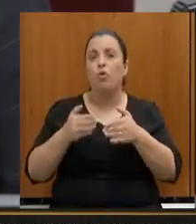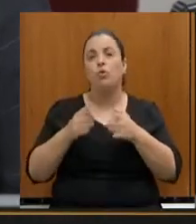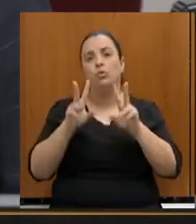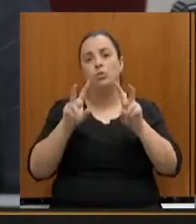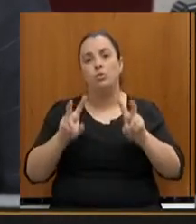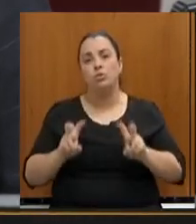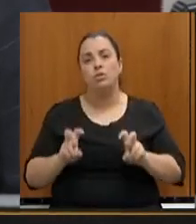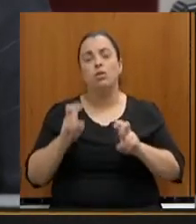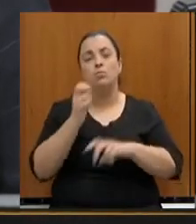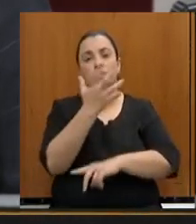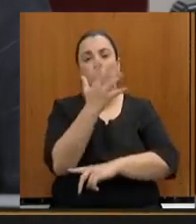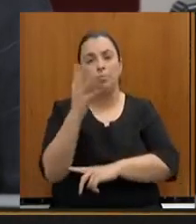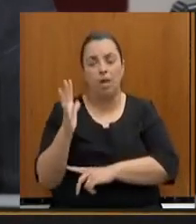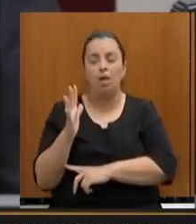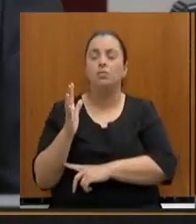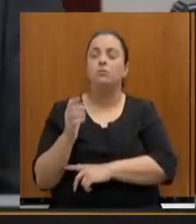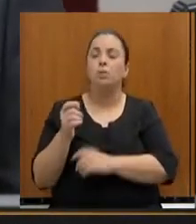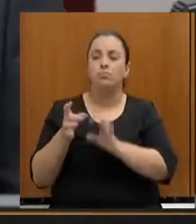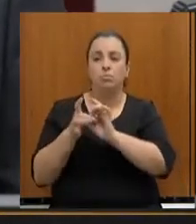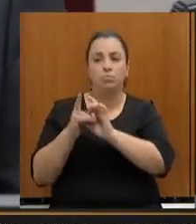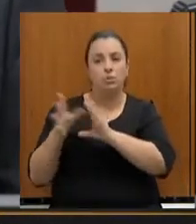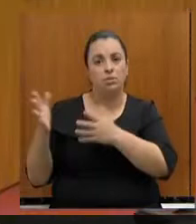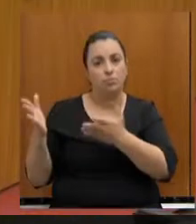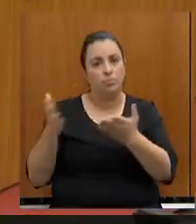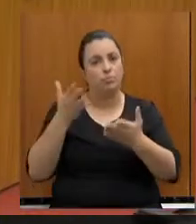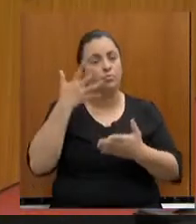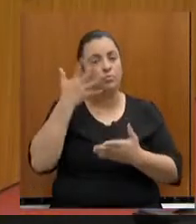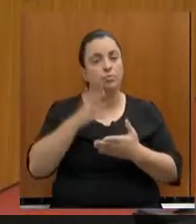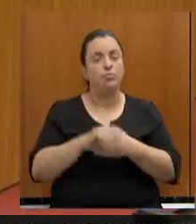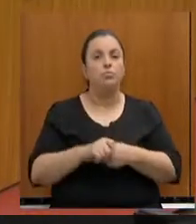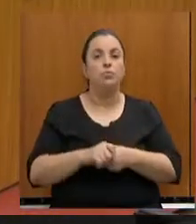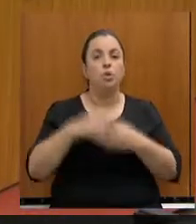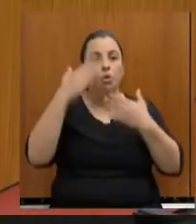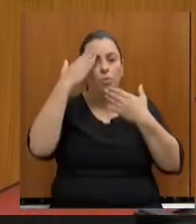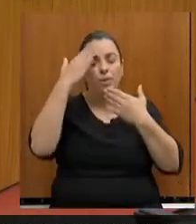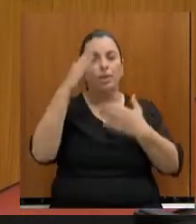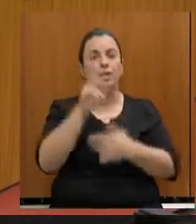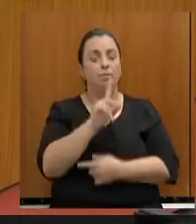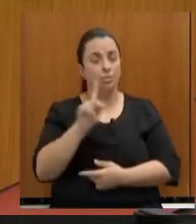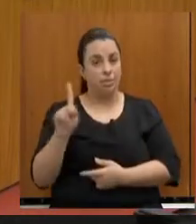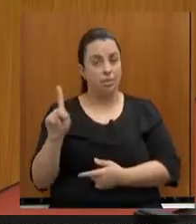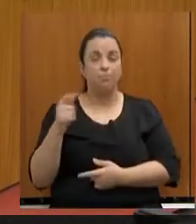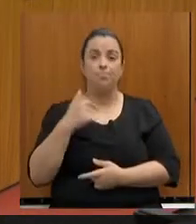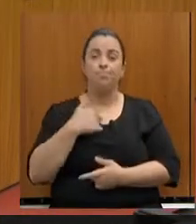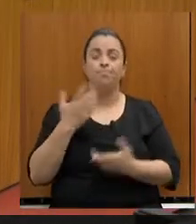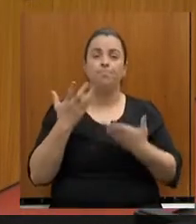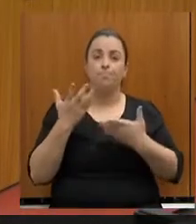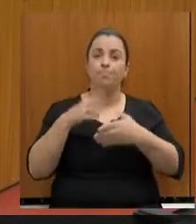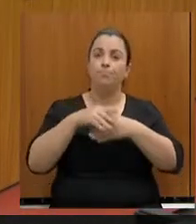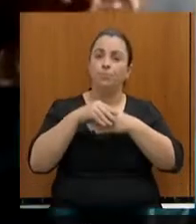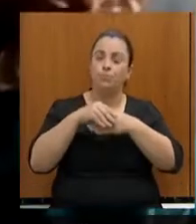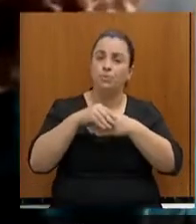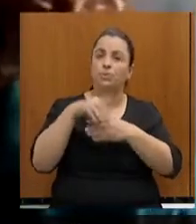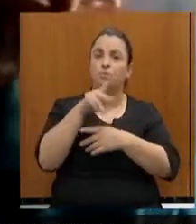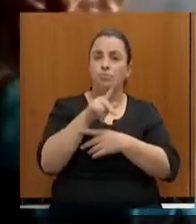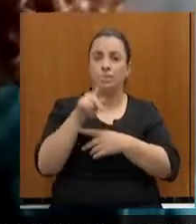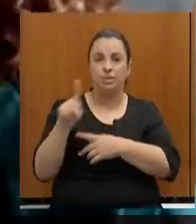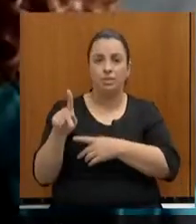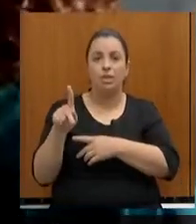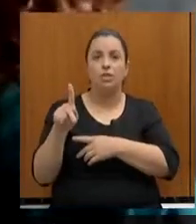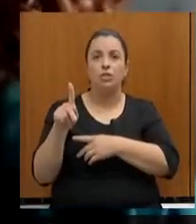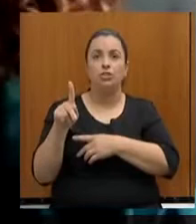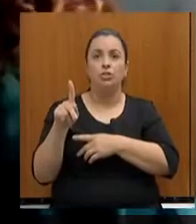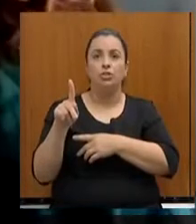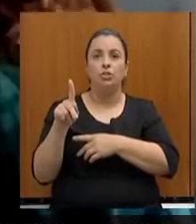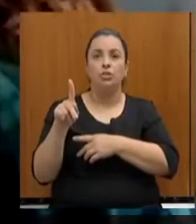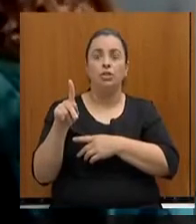e vossa excelência' tem a palavra bom obrigada Presidente eu queria cumprimentar o presidente e na